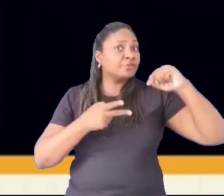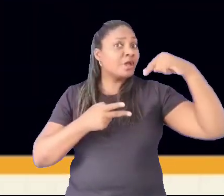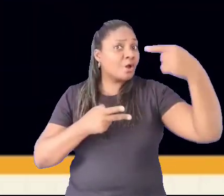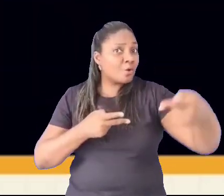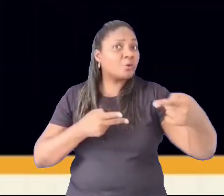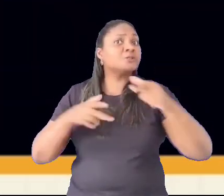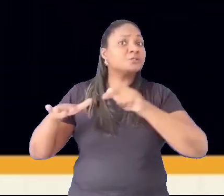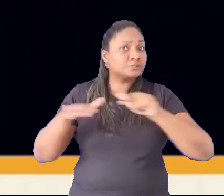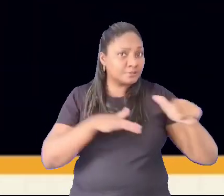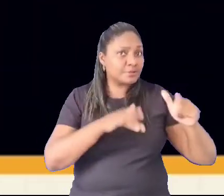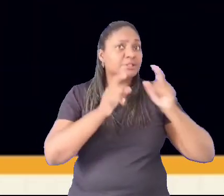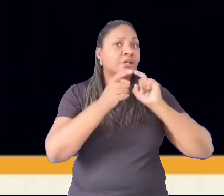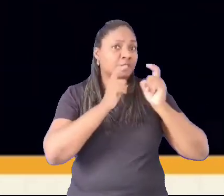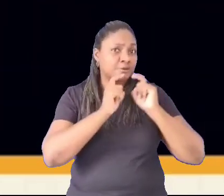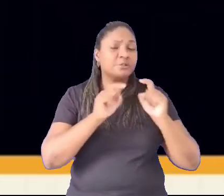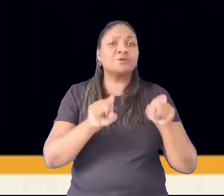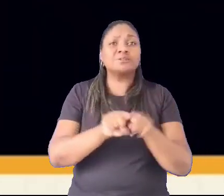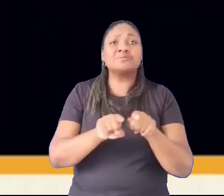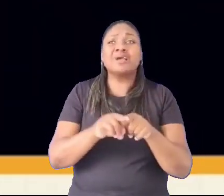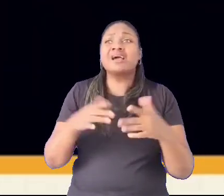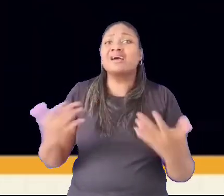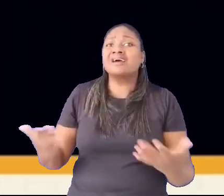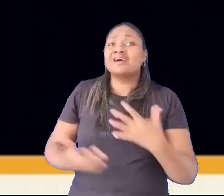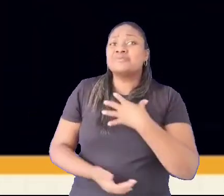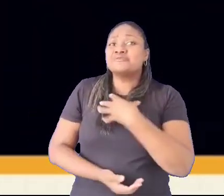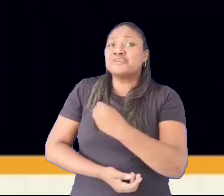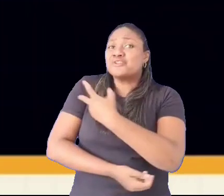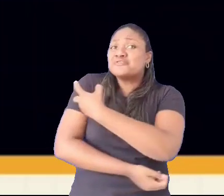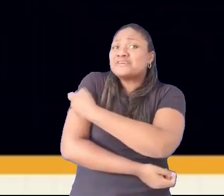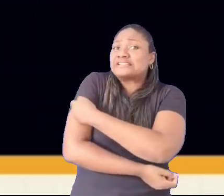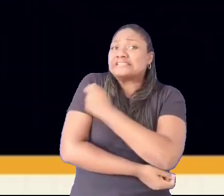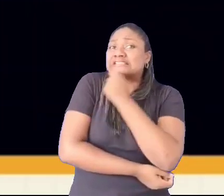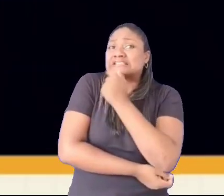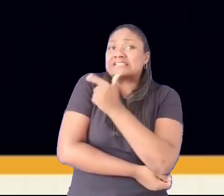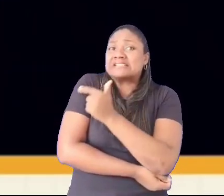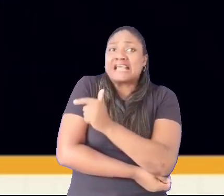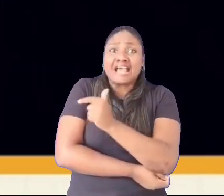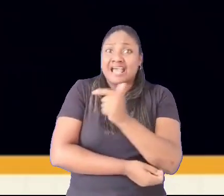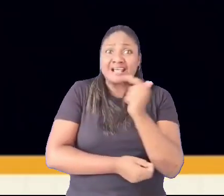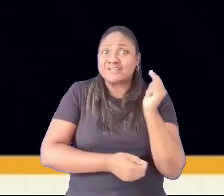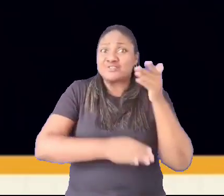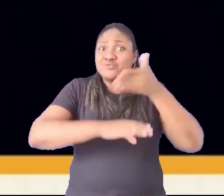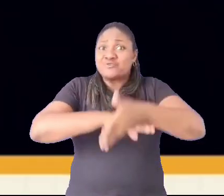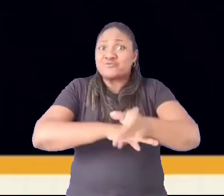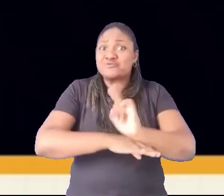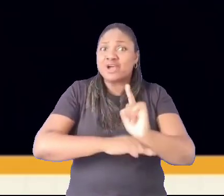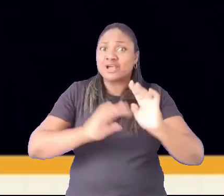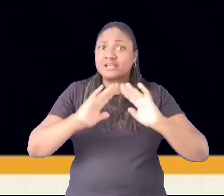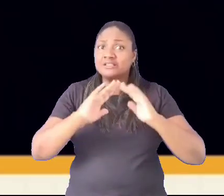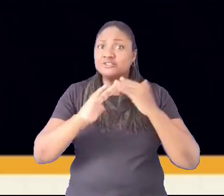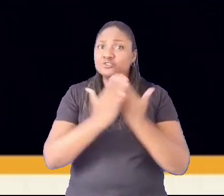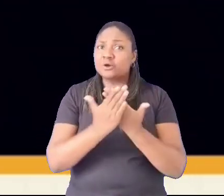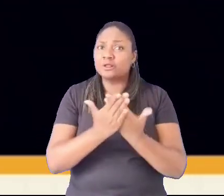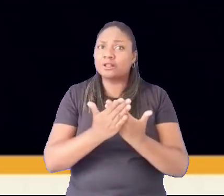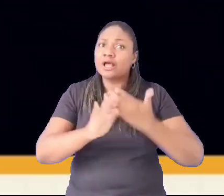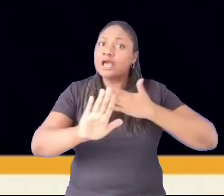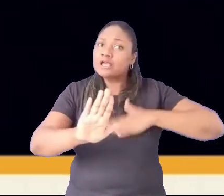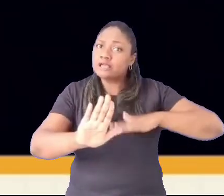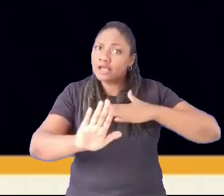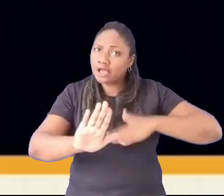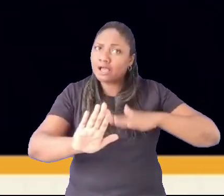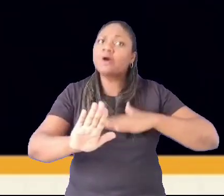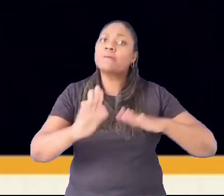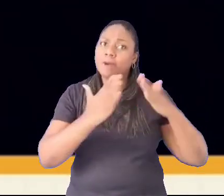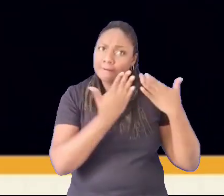na próxima semana. Mas meu filho não vai tomar vacina, eu não vou mandar. Calma, a gente vai estar conversando com